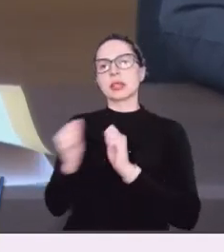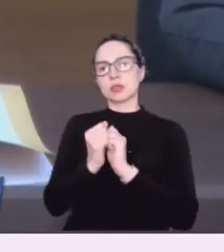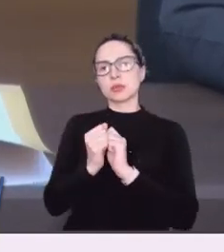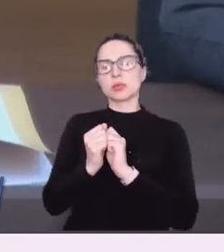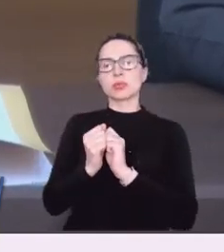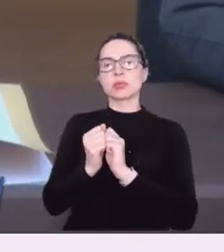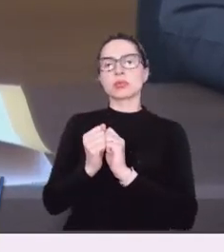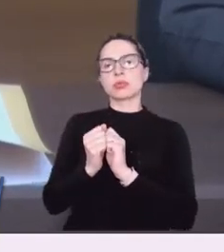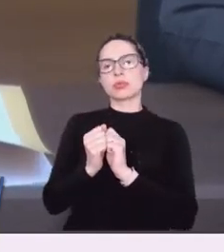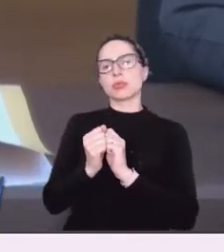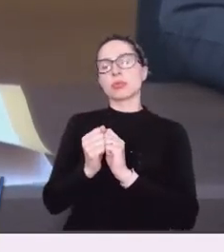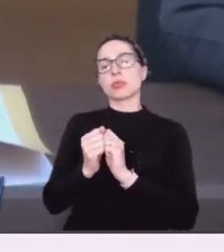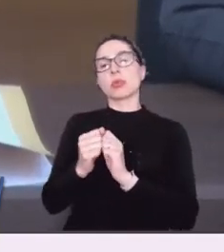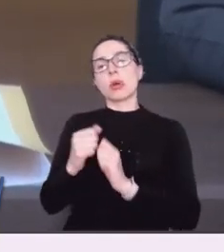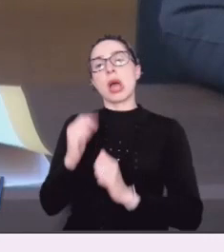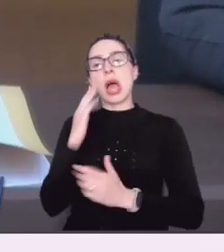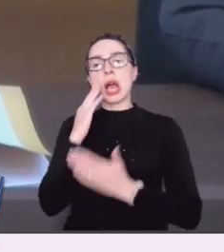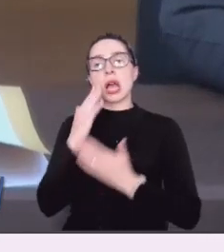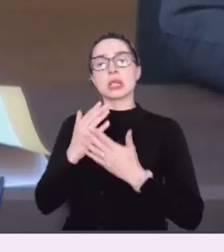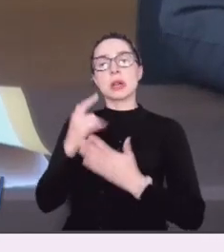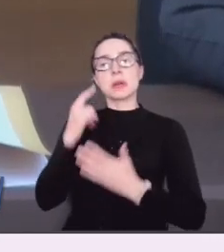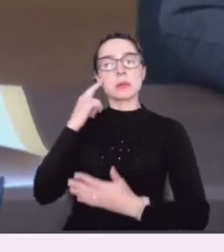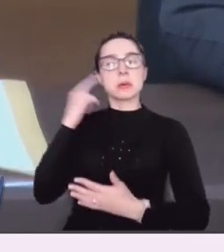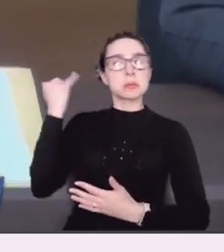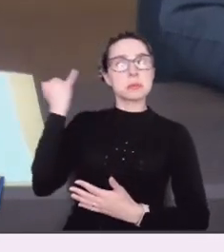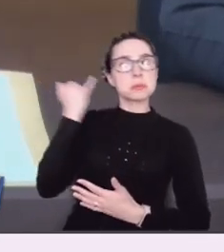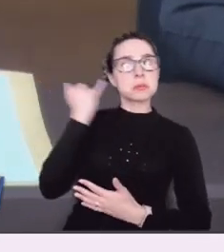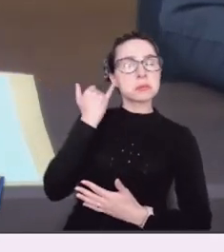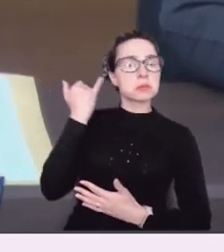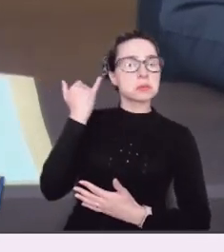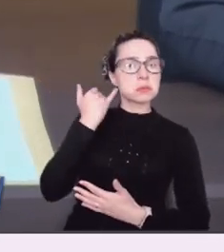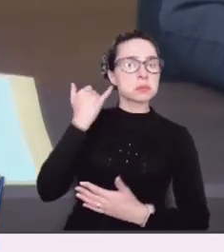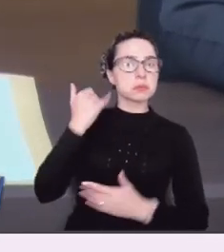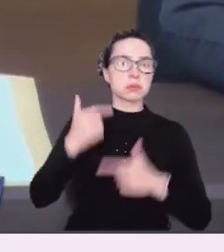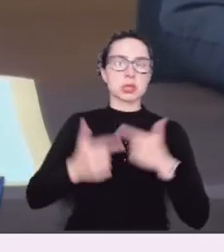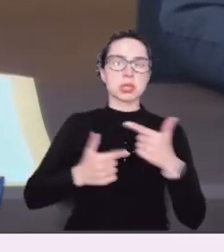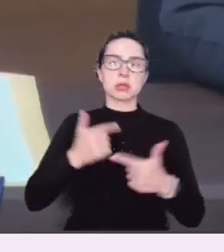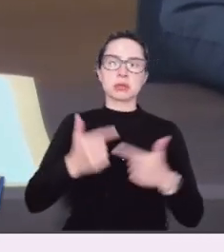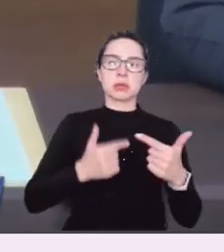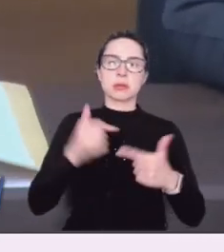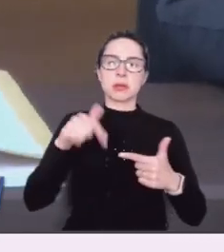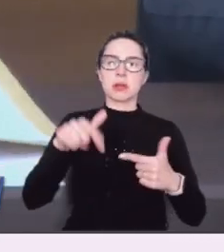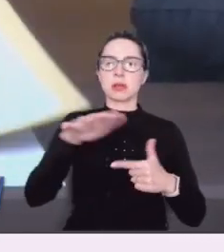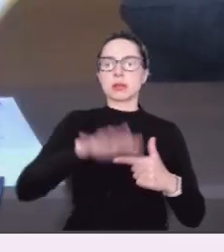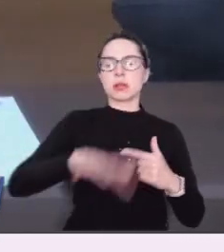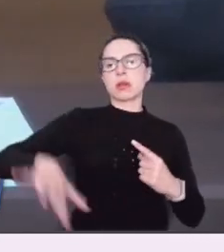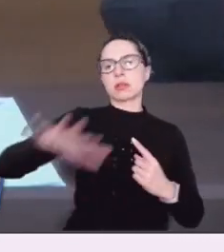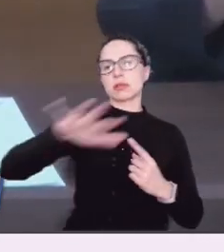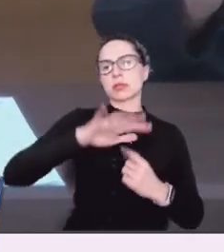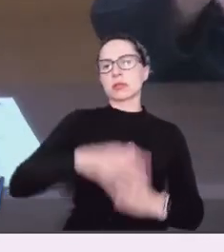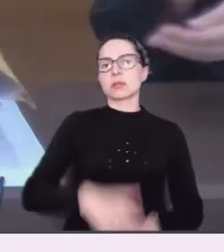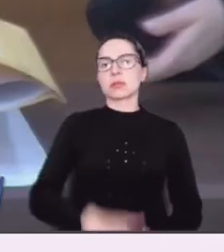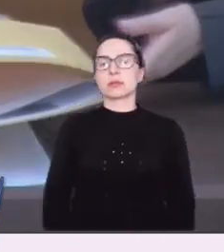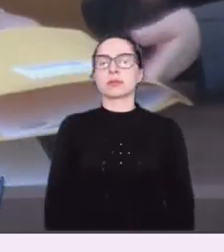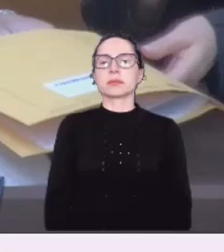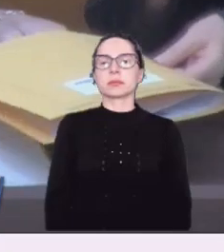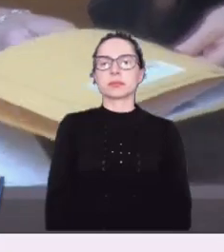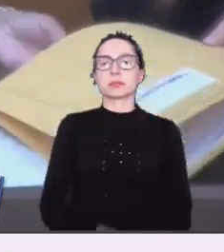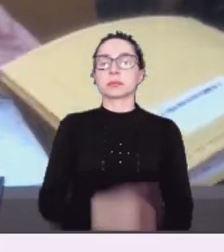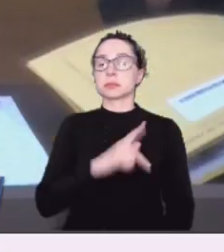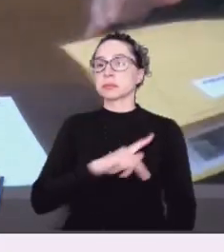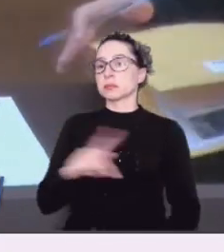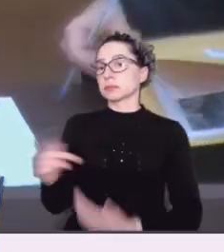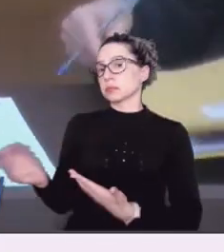suas orientações maiores para seu trabalho em nossa região. Senhor Presidente.